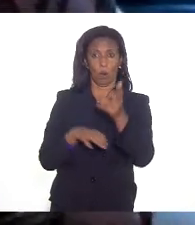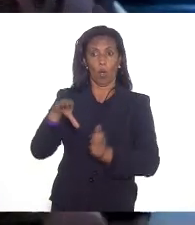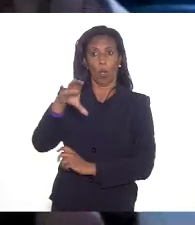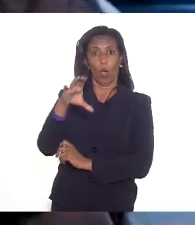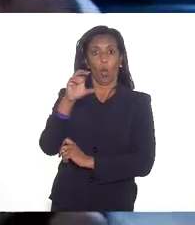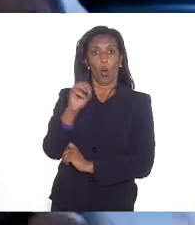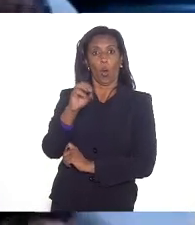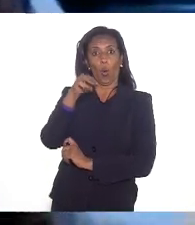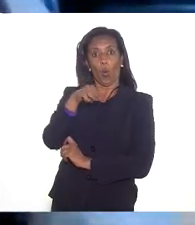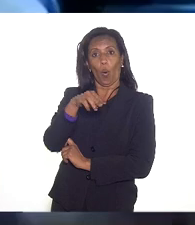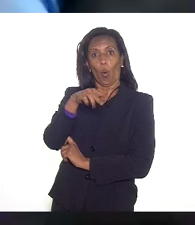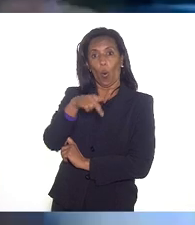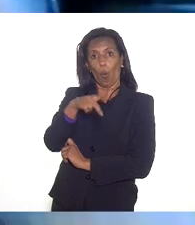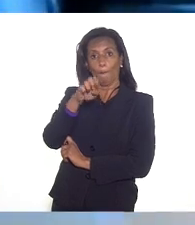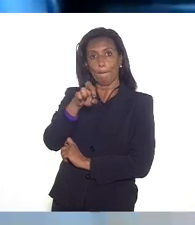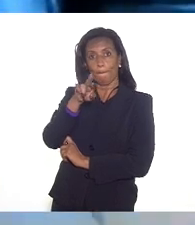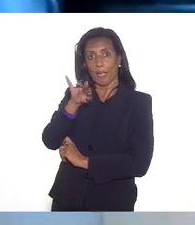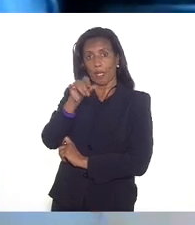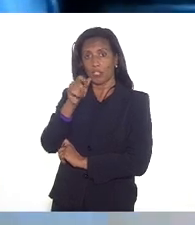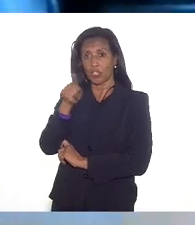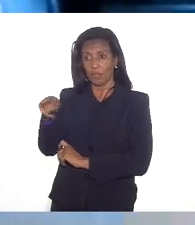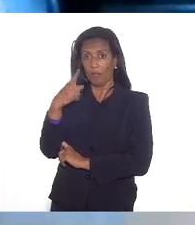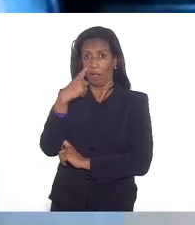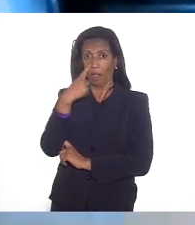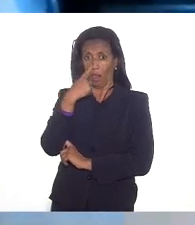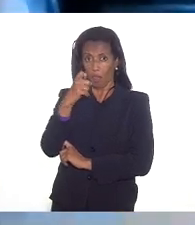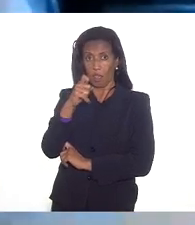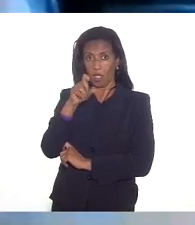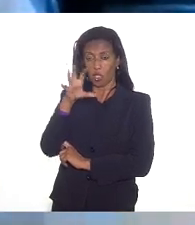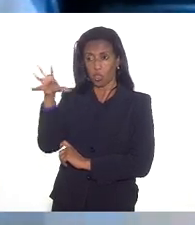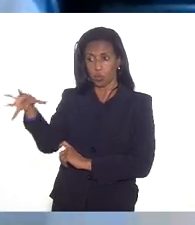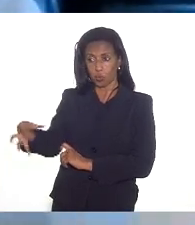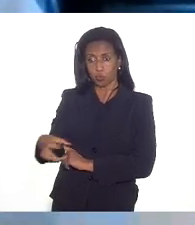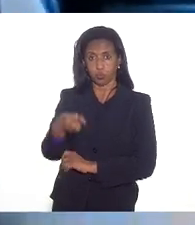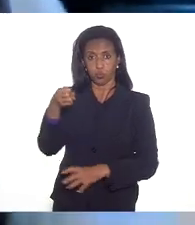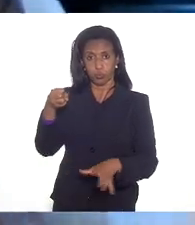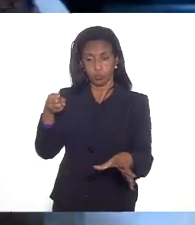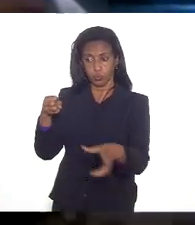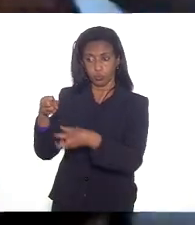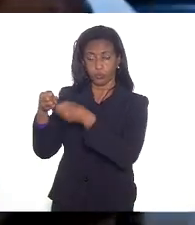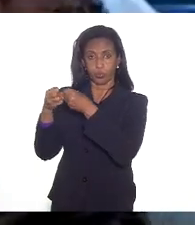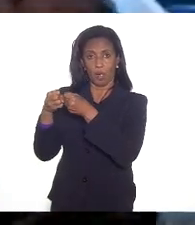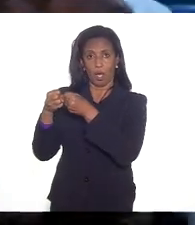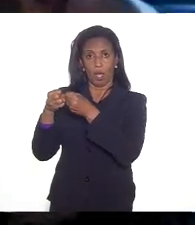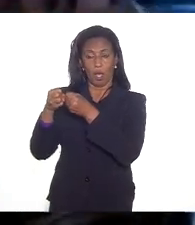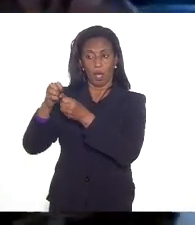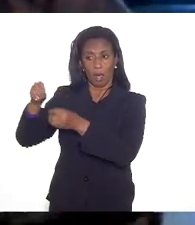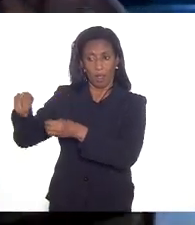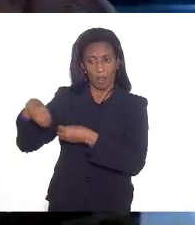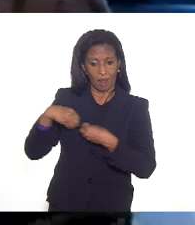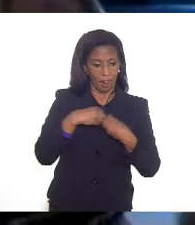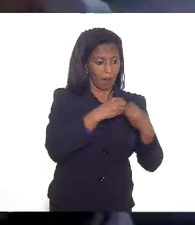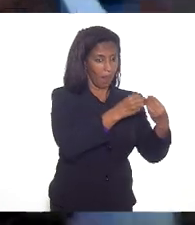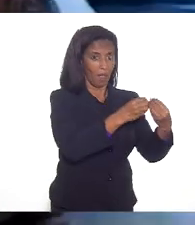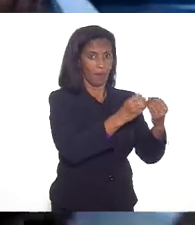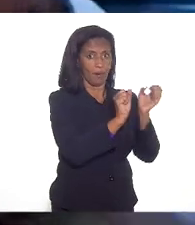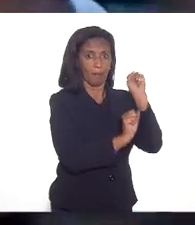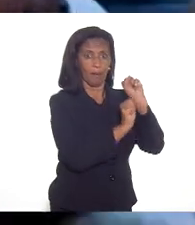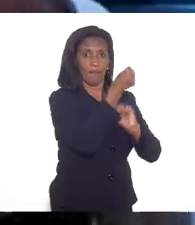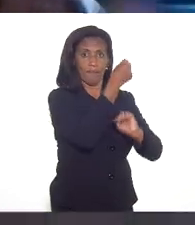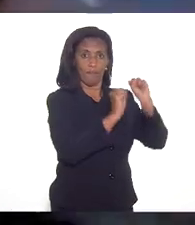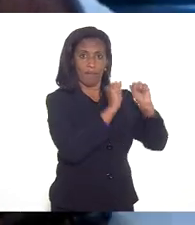catadores elas pegam plástico lixo não foi o meio Tupi canal levo de volta indústria